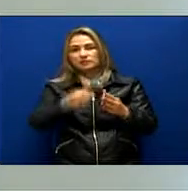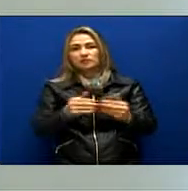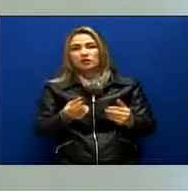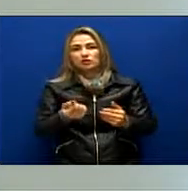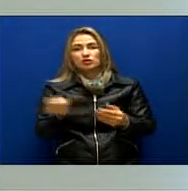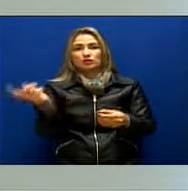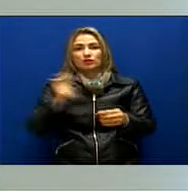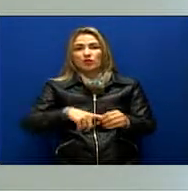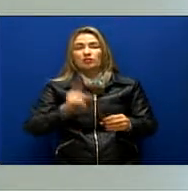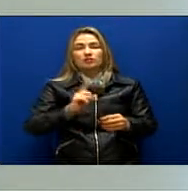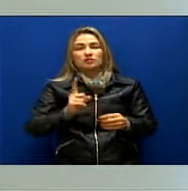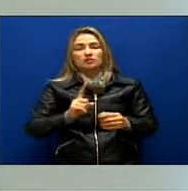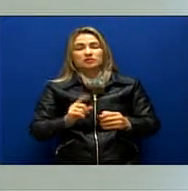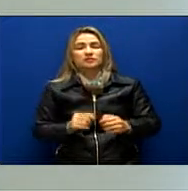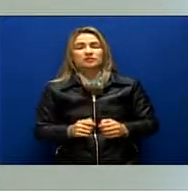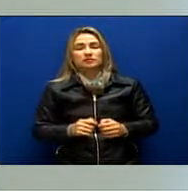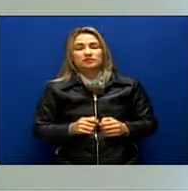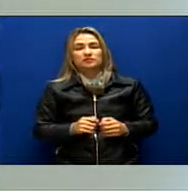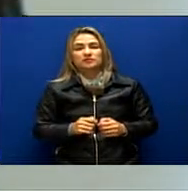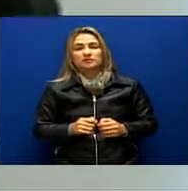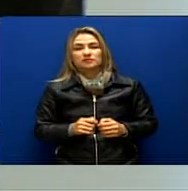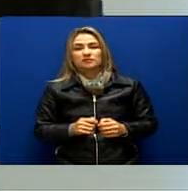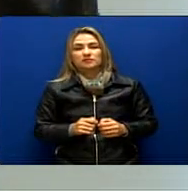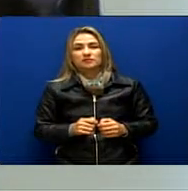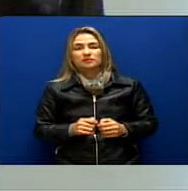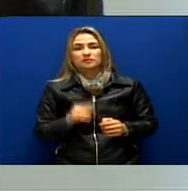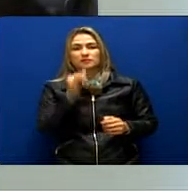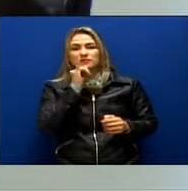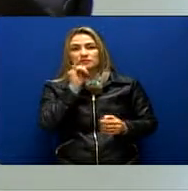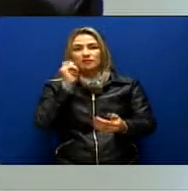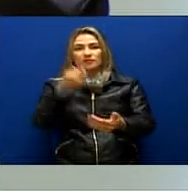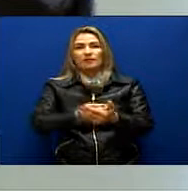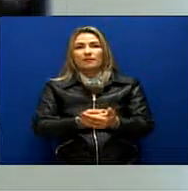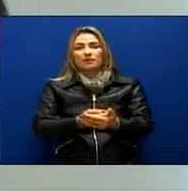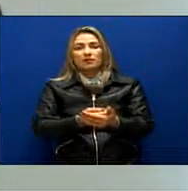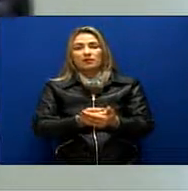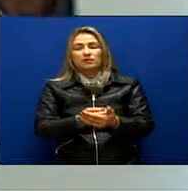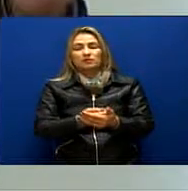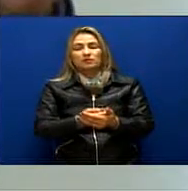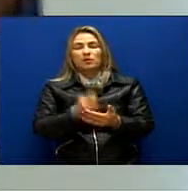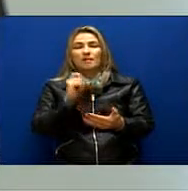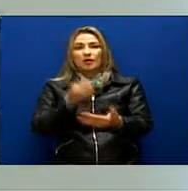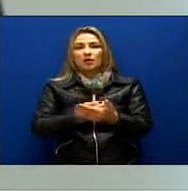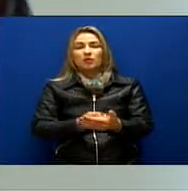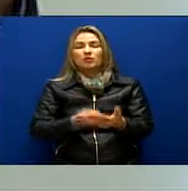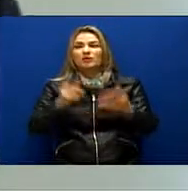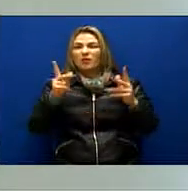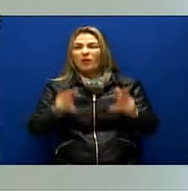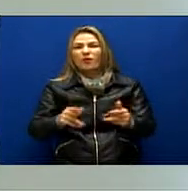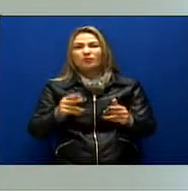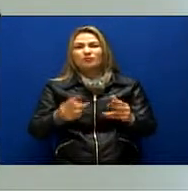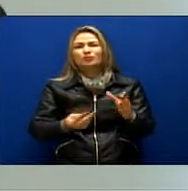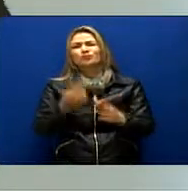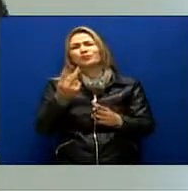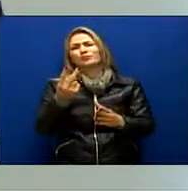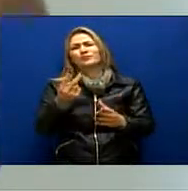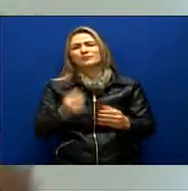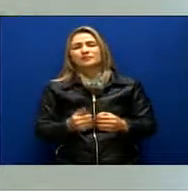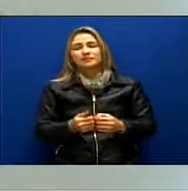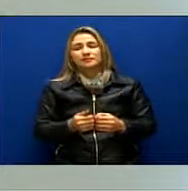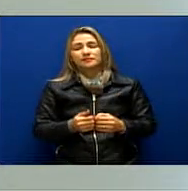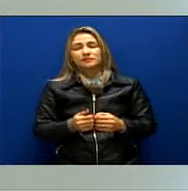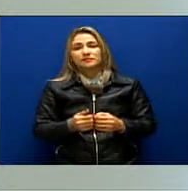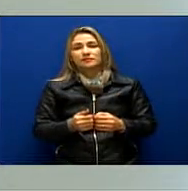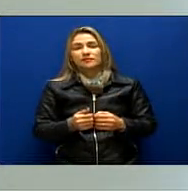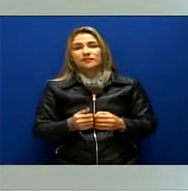faz? Aquele débito que ela pagou em duplicidade, ele acaba quitando automaticamente aquela